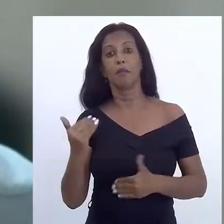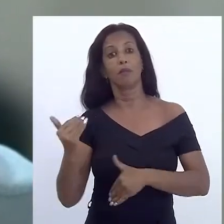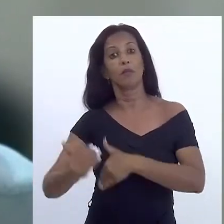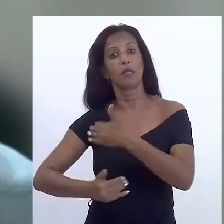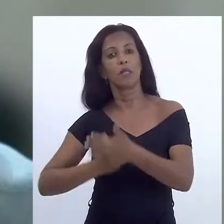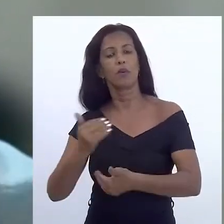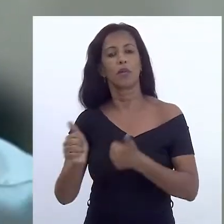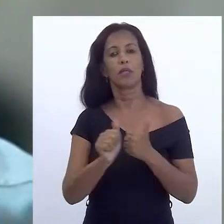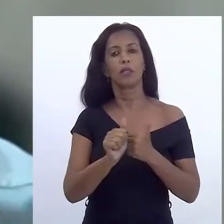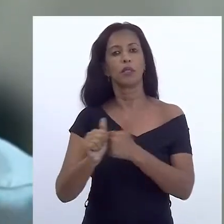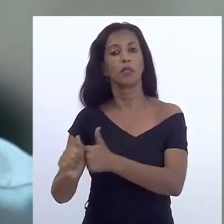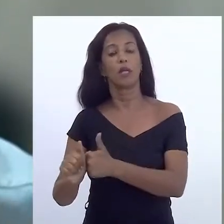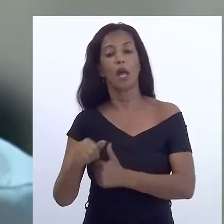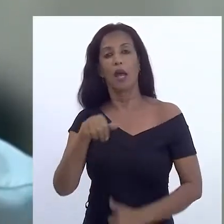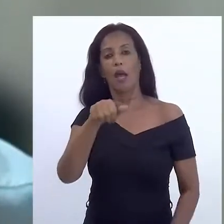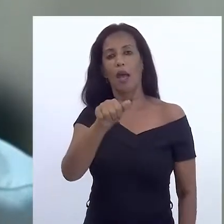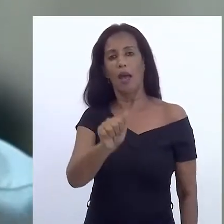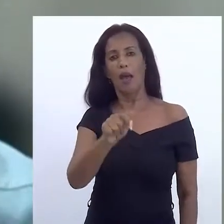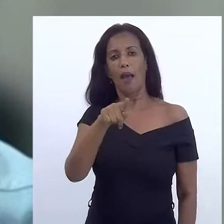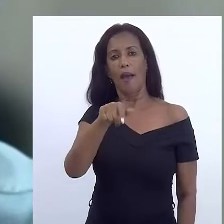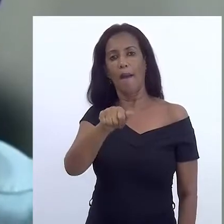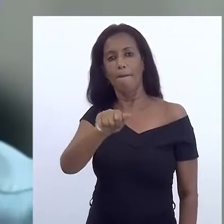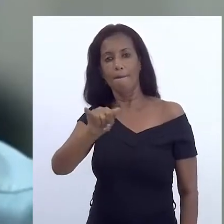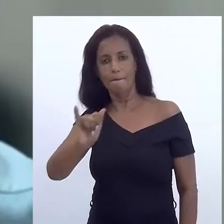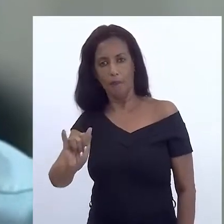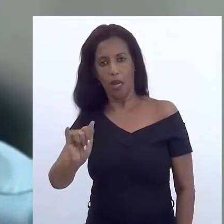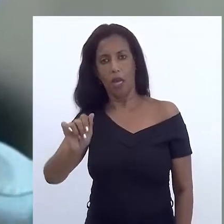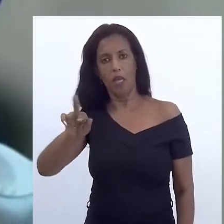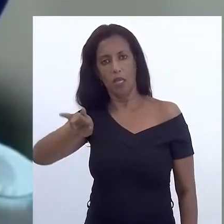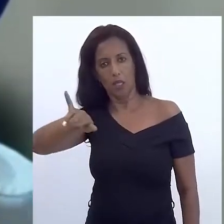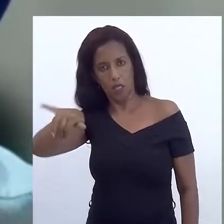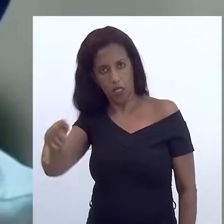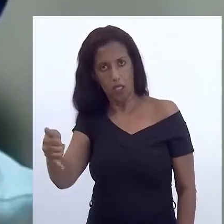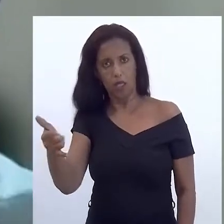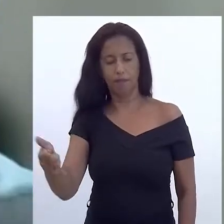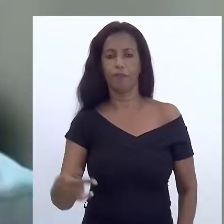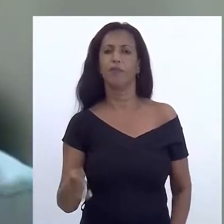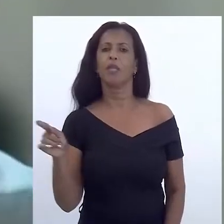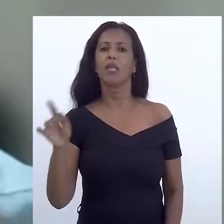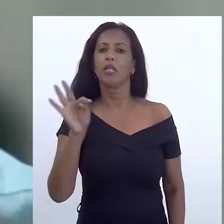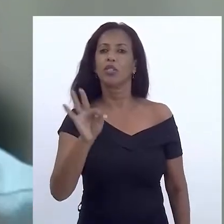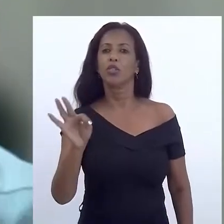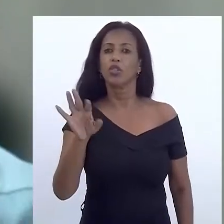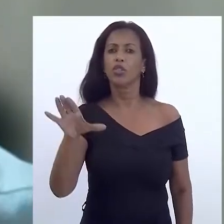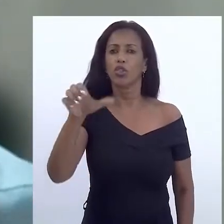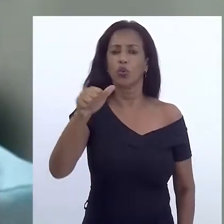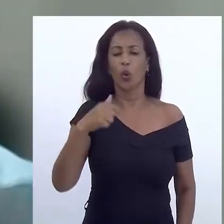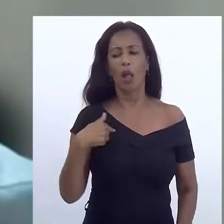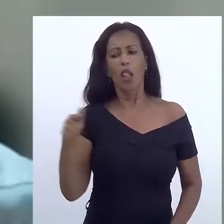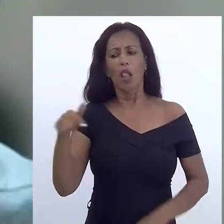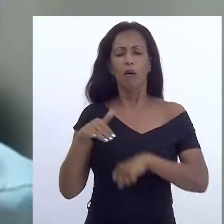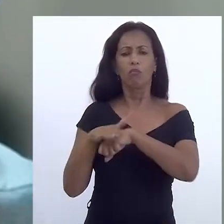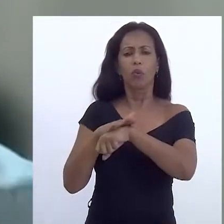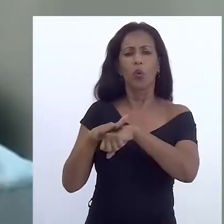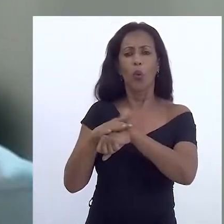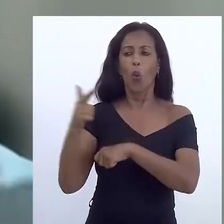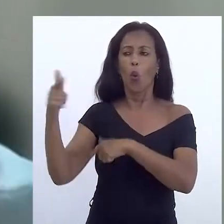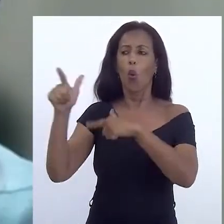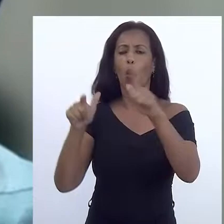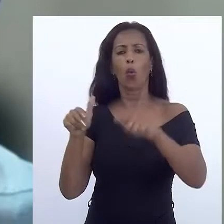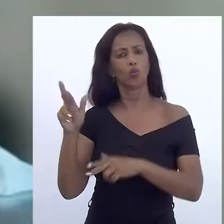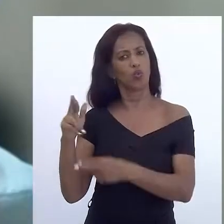acompanhamento dele na APAI Rio, aqui mesmo na APAI, no bairro da Tijuca. E lá conversando com outras mães, com